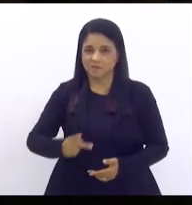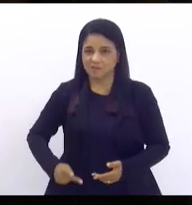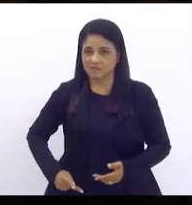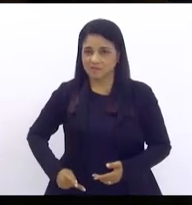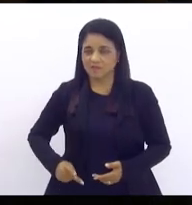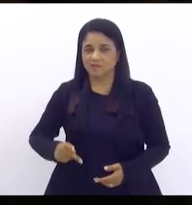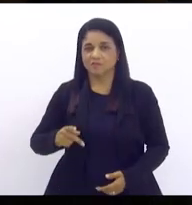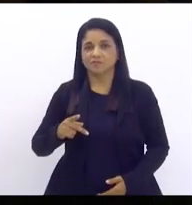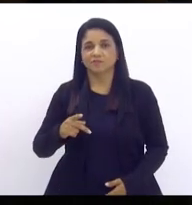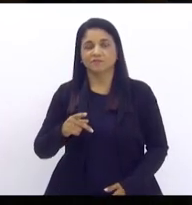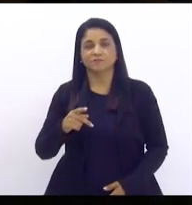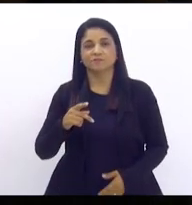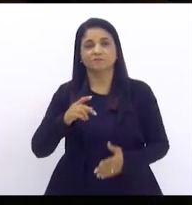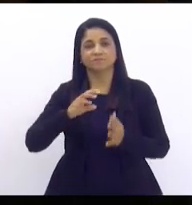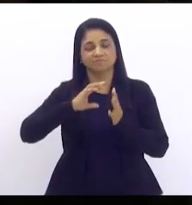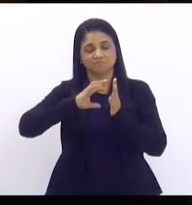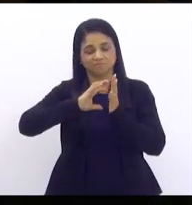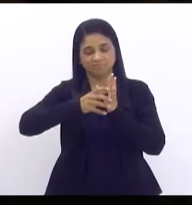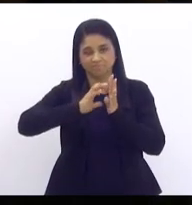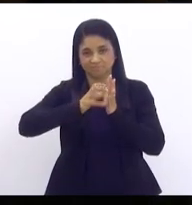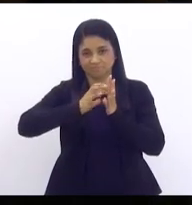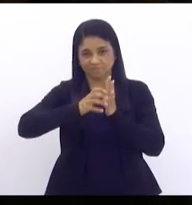do partido,